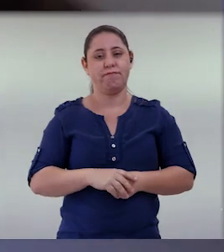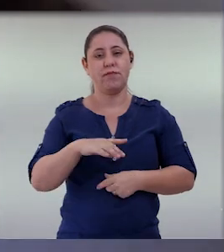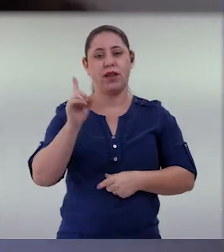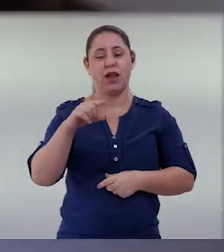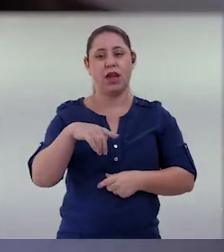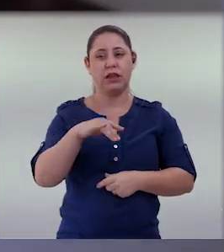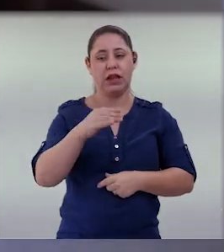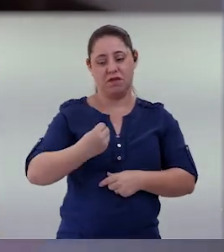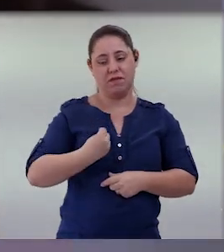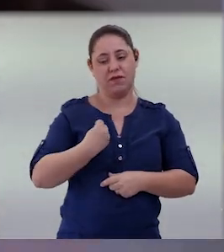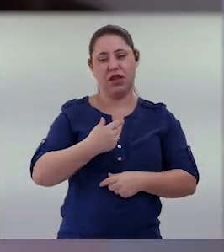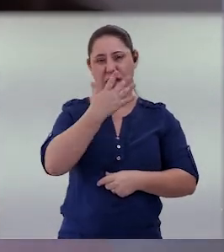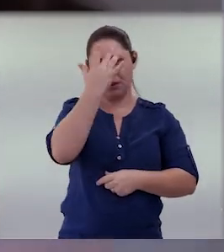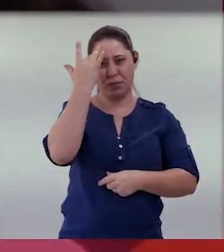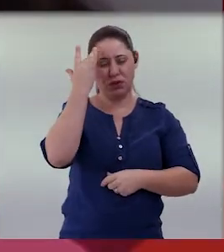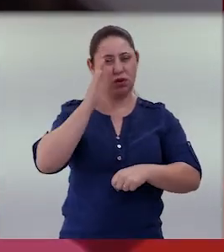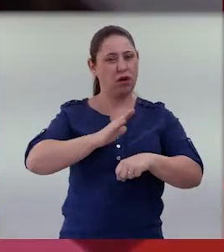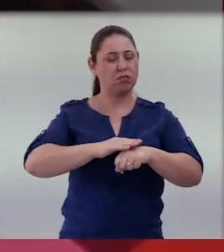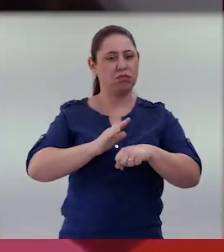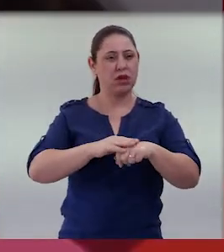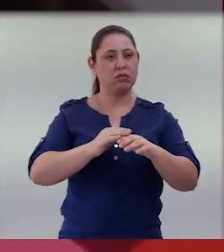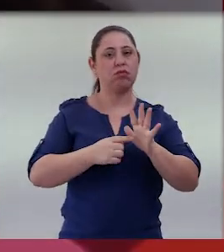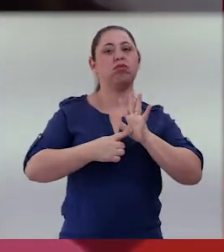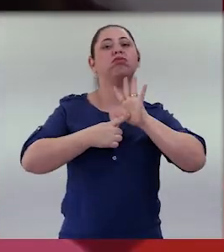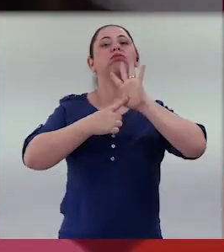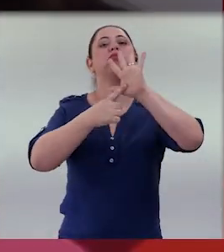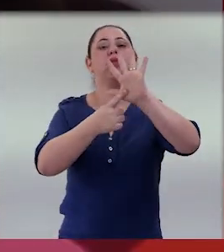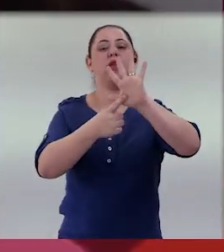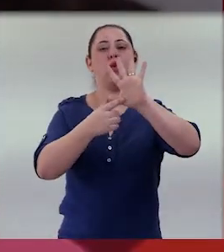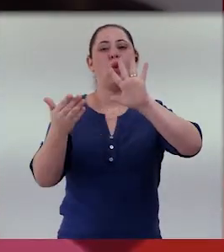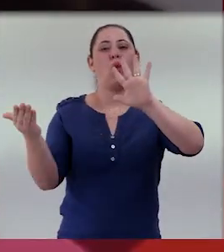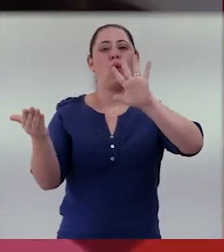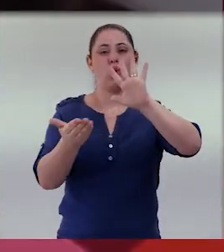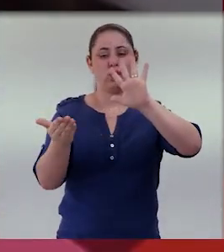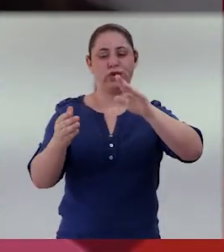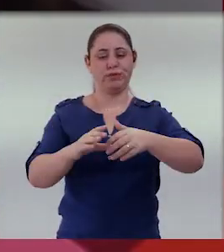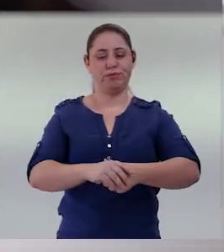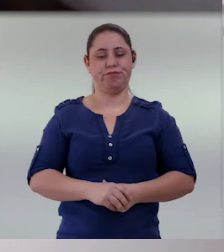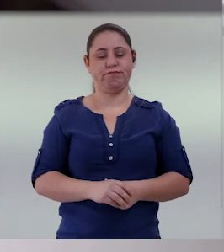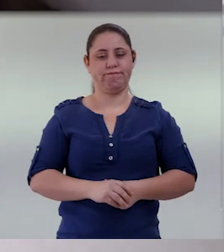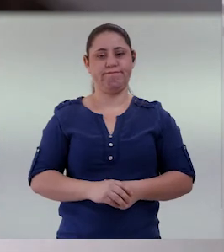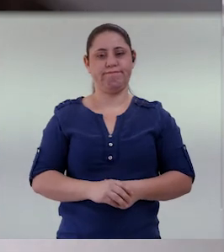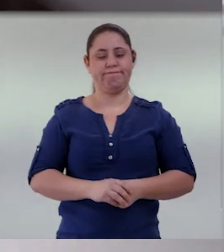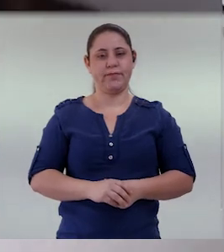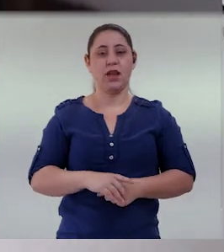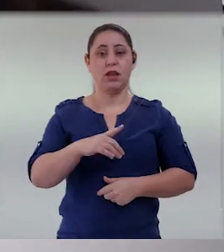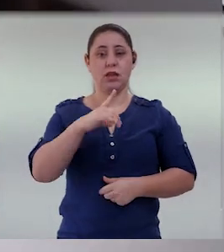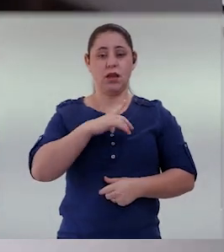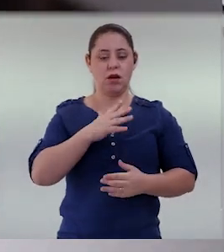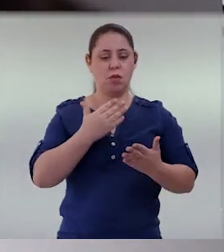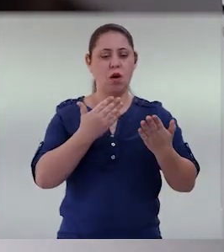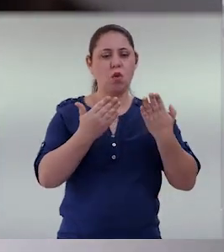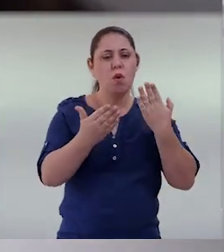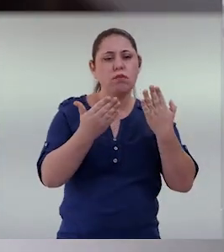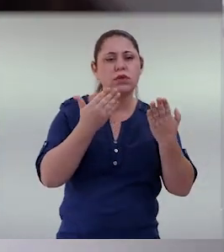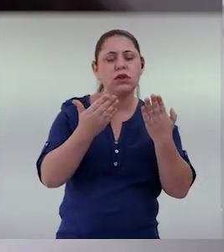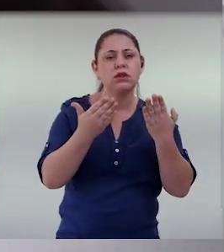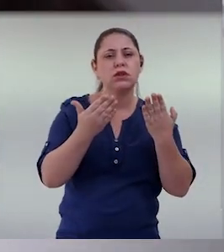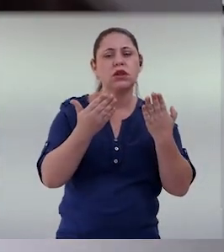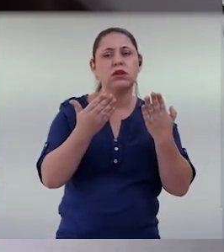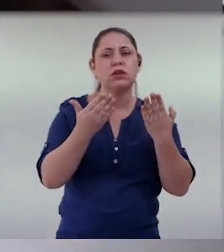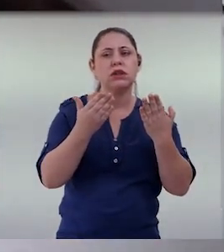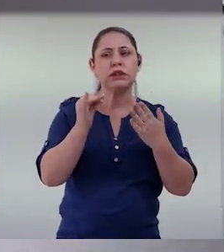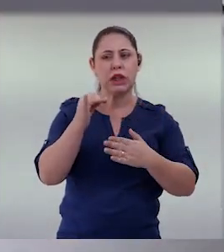redes sociais. Então, a vida das pessoas estão muito mais expostas hoje, né? E aí existe